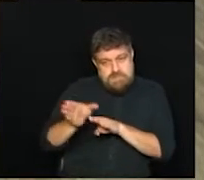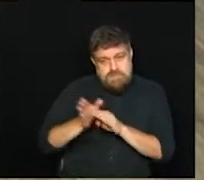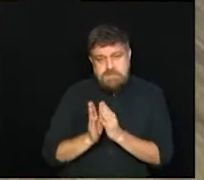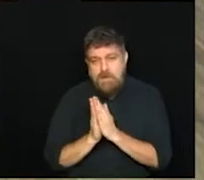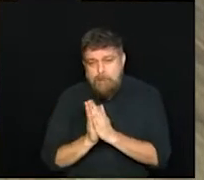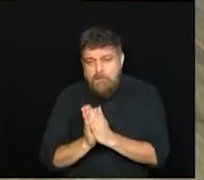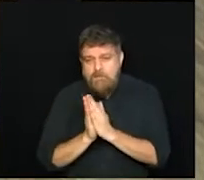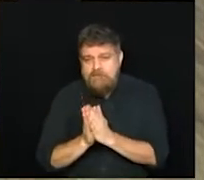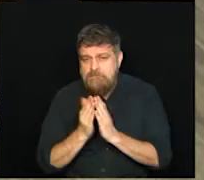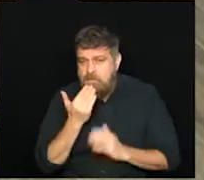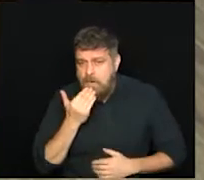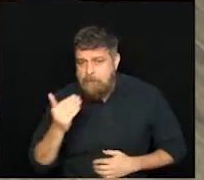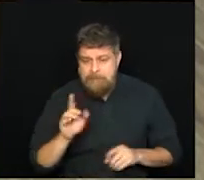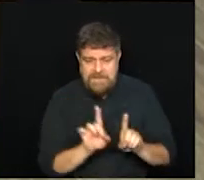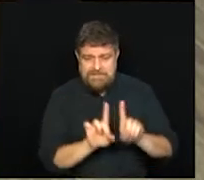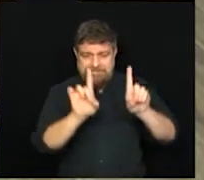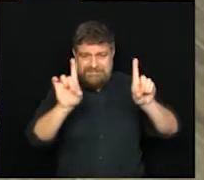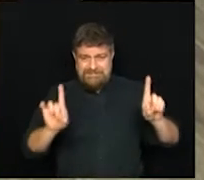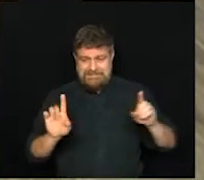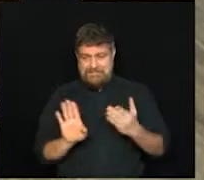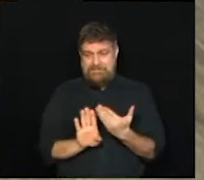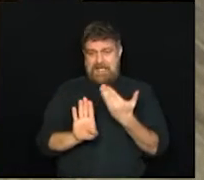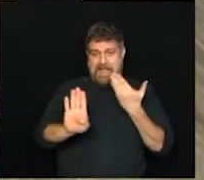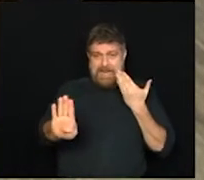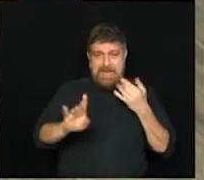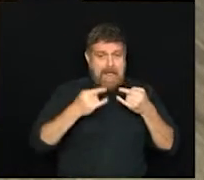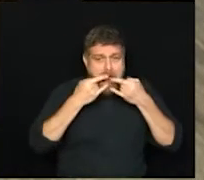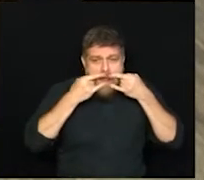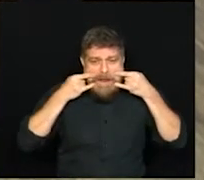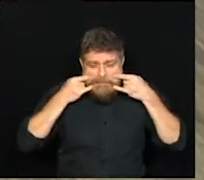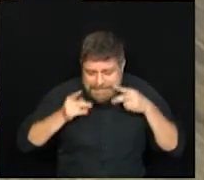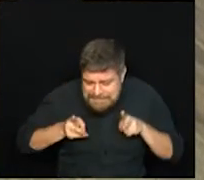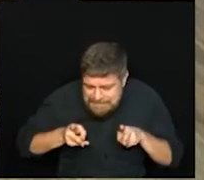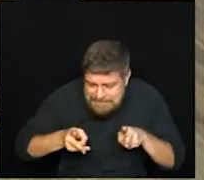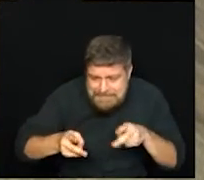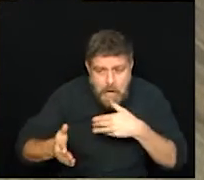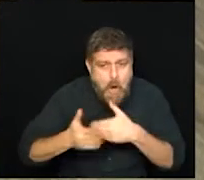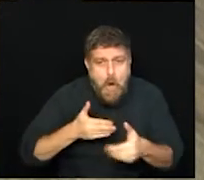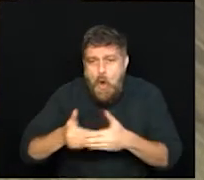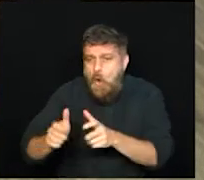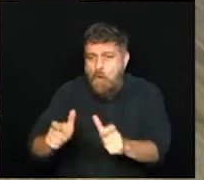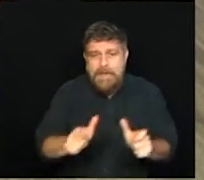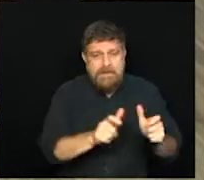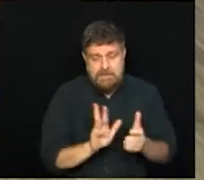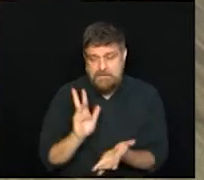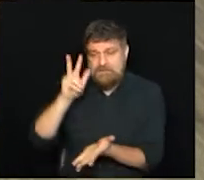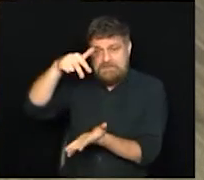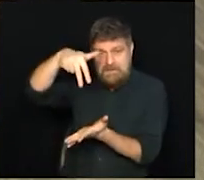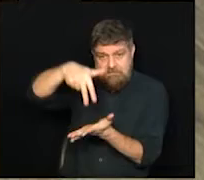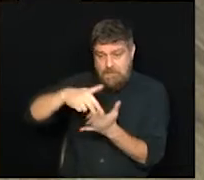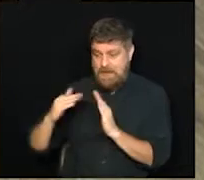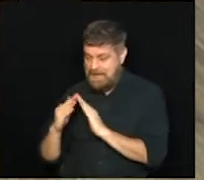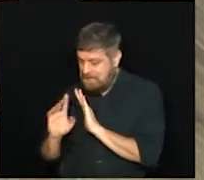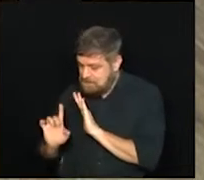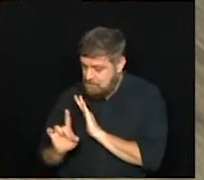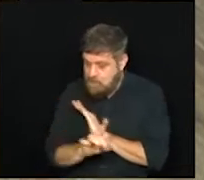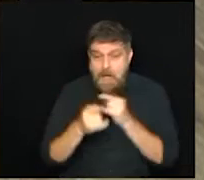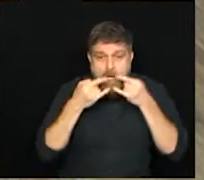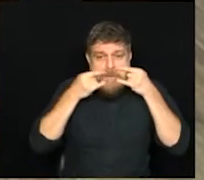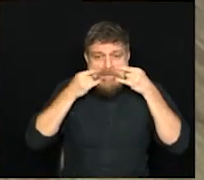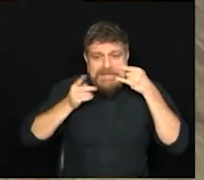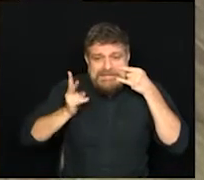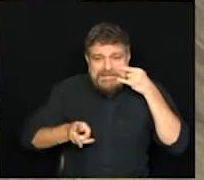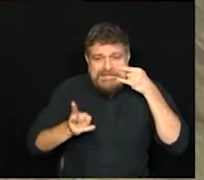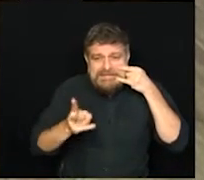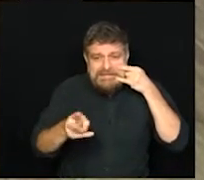a questão do distanciamento, utilização de máscara em qualquer ambiente que você sair da sua residência.